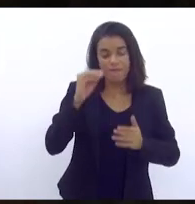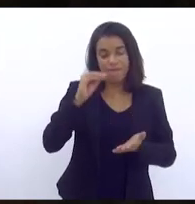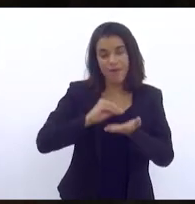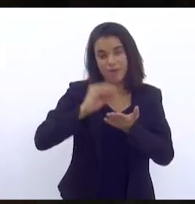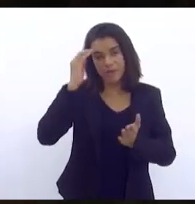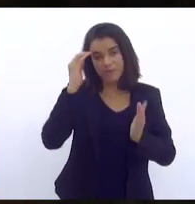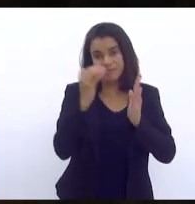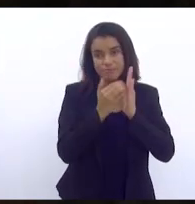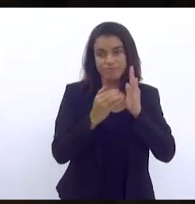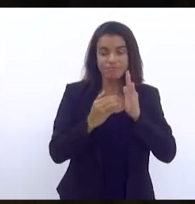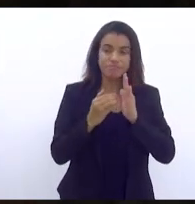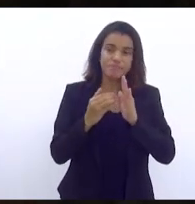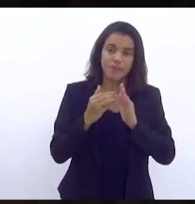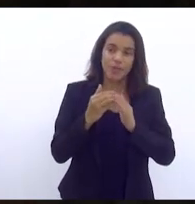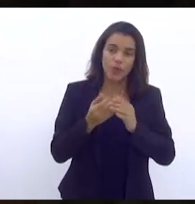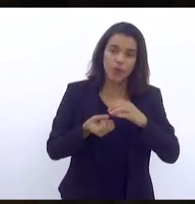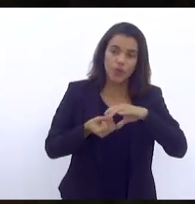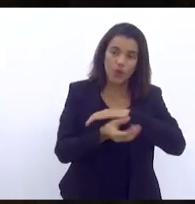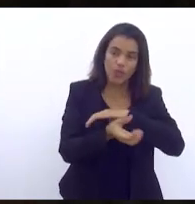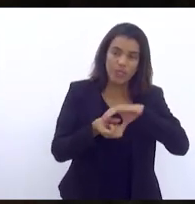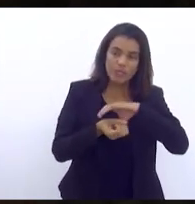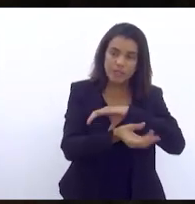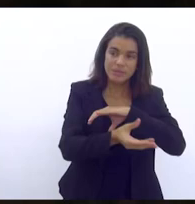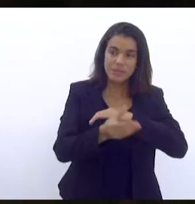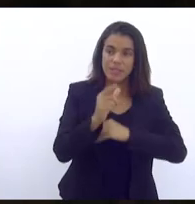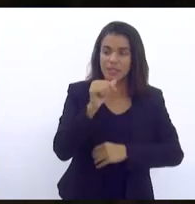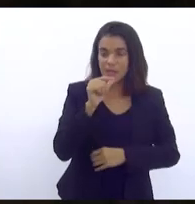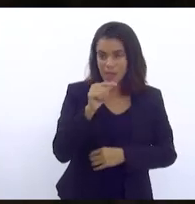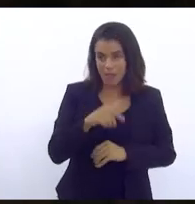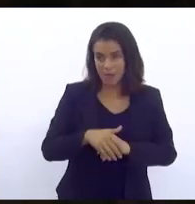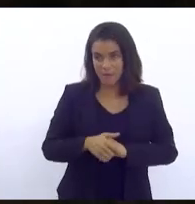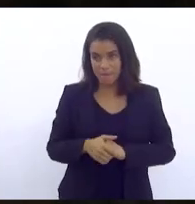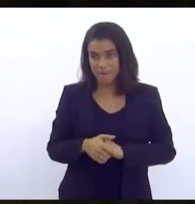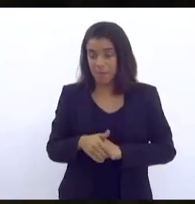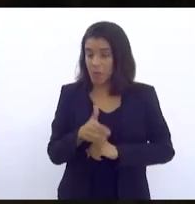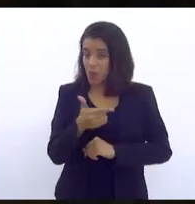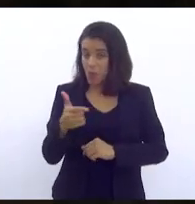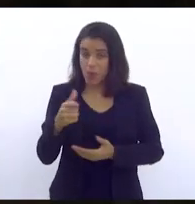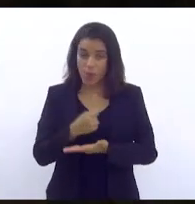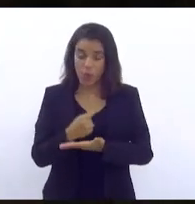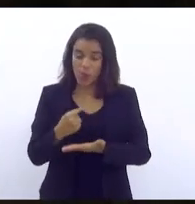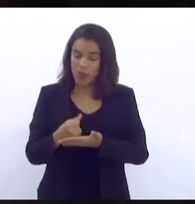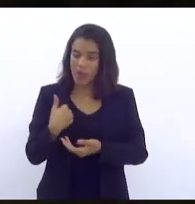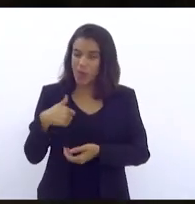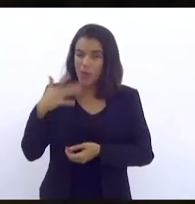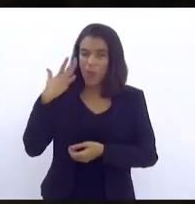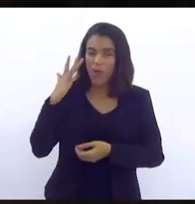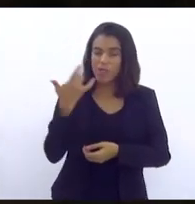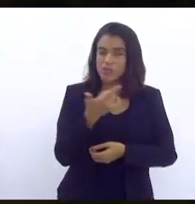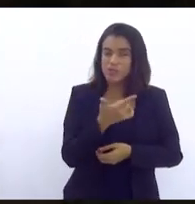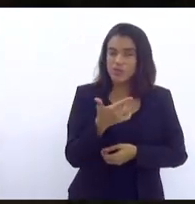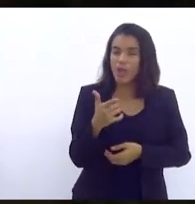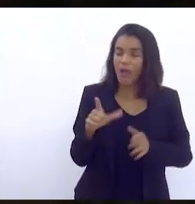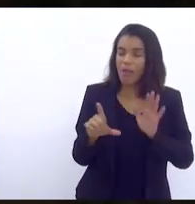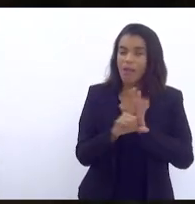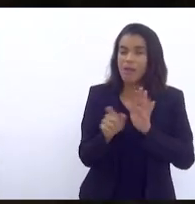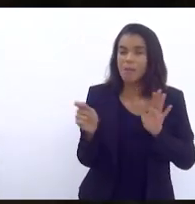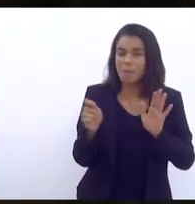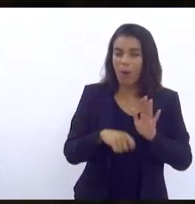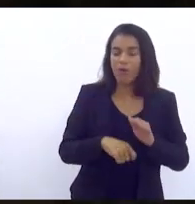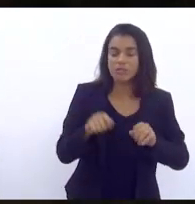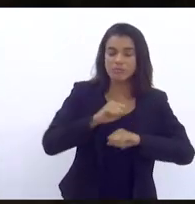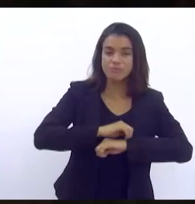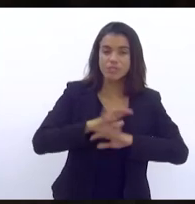fornecimento é algo que não está que por vezes no contrato É omisso eu acho que a força de lei pode deixar mais